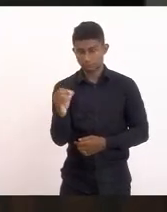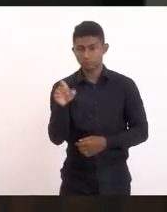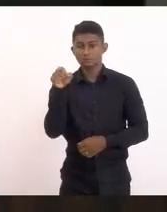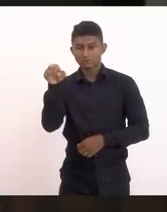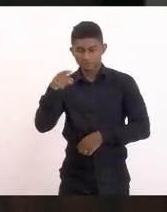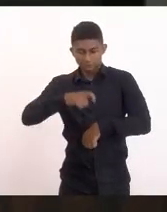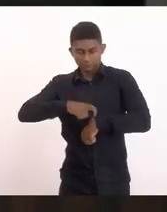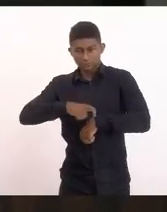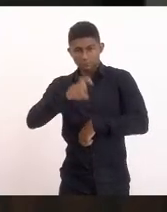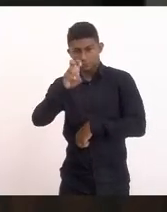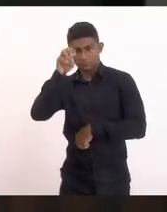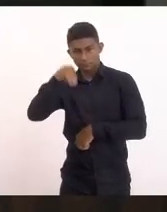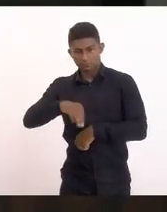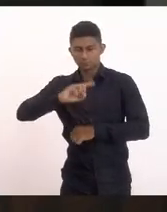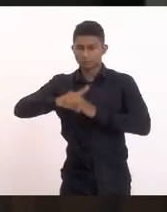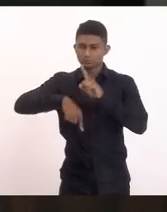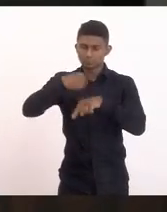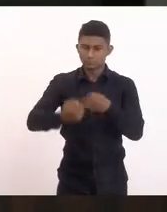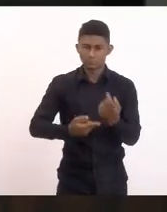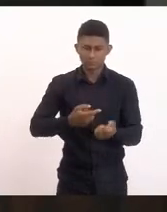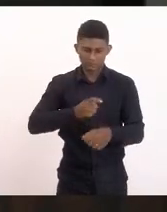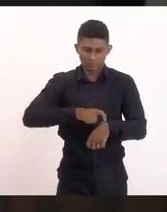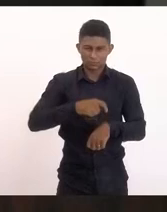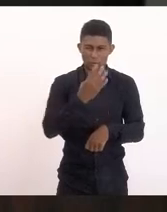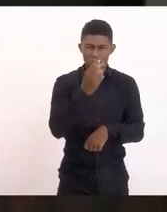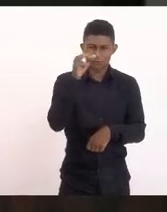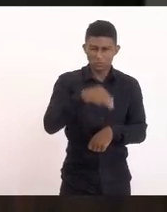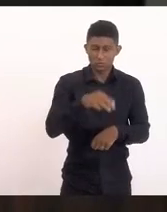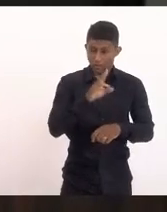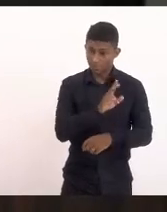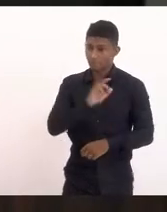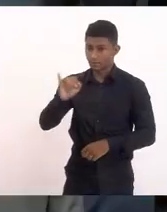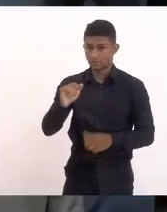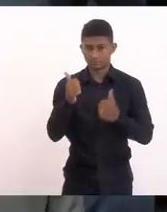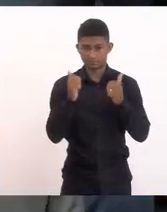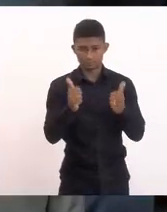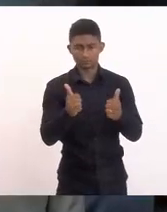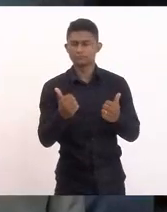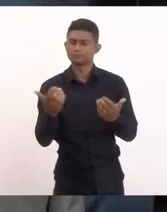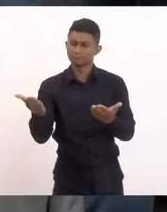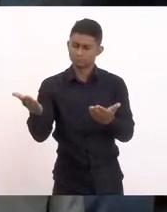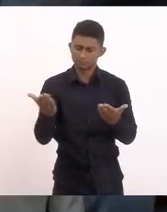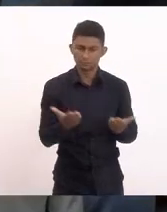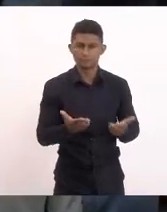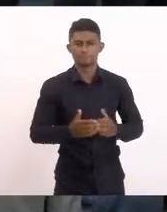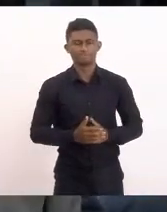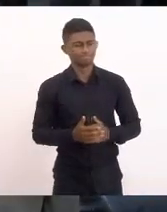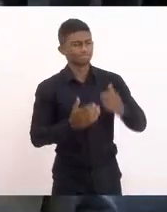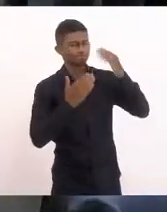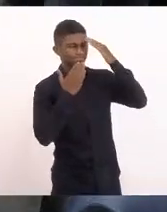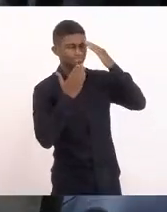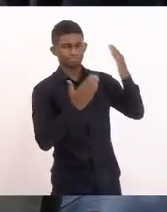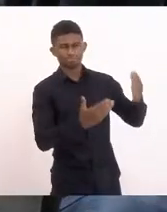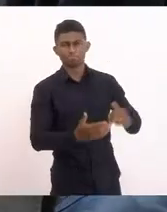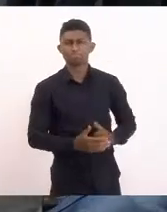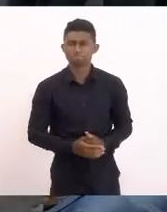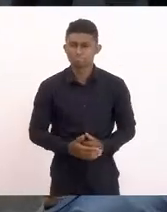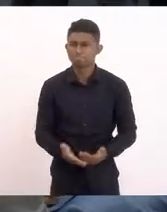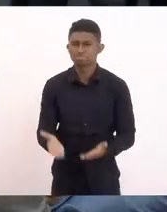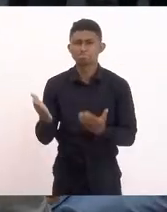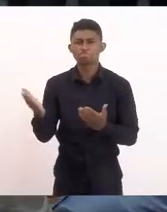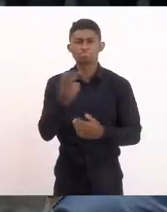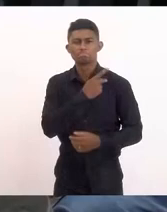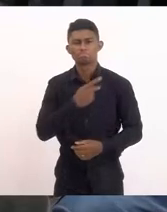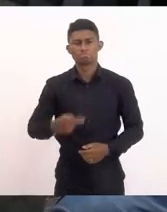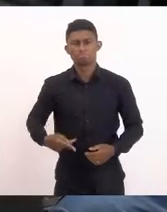minuto, a presidência irá lembrá-lo que falta um minuto. Por favor. Muito obrigado, presidente. Excelentíssimo senhor